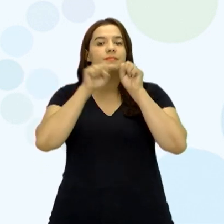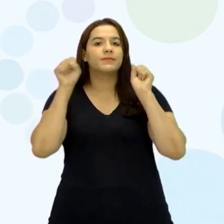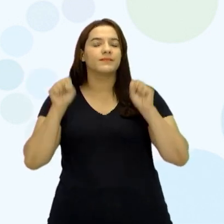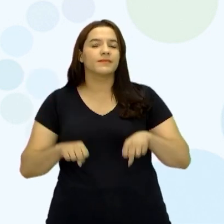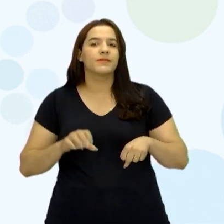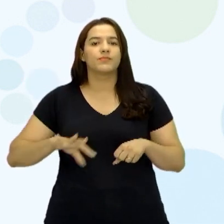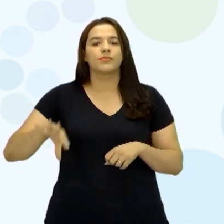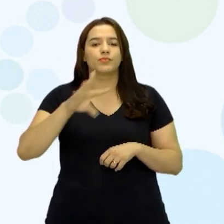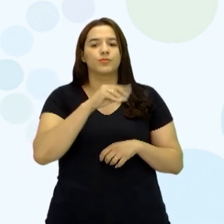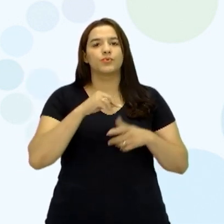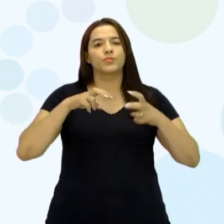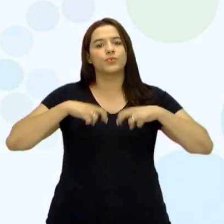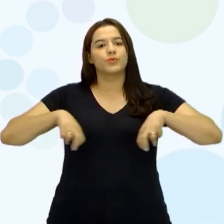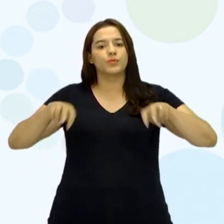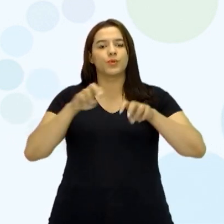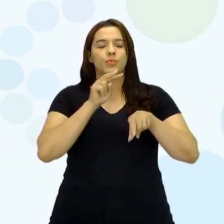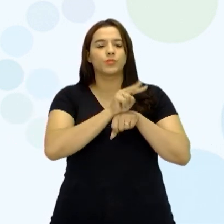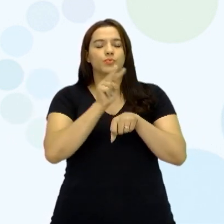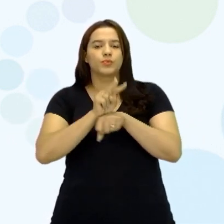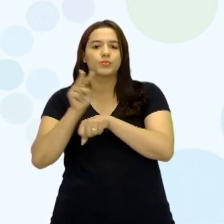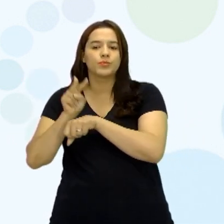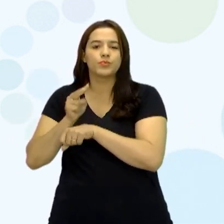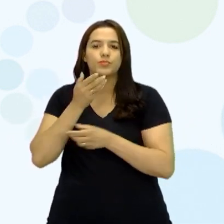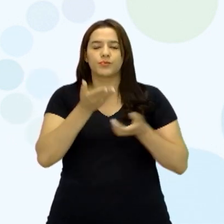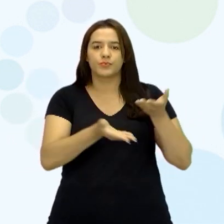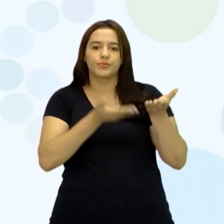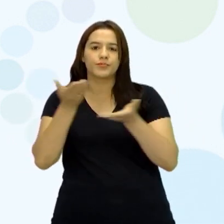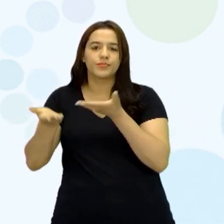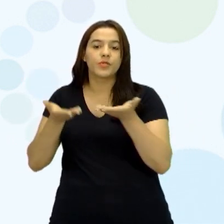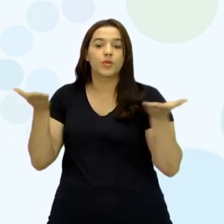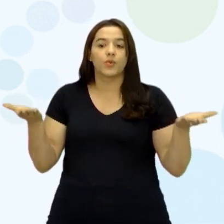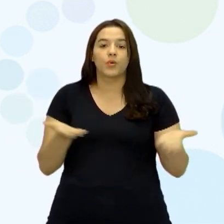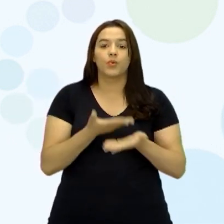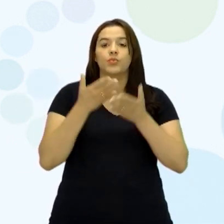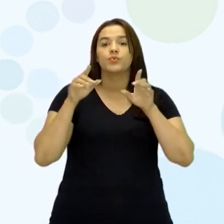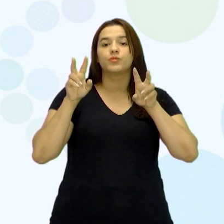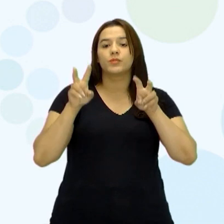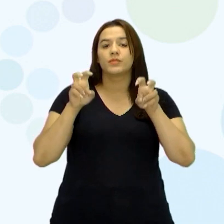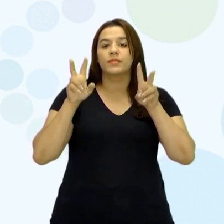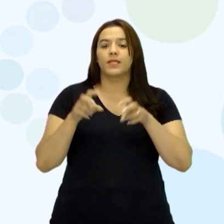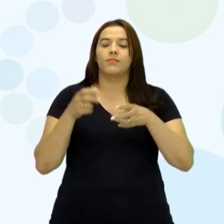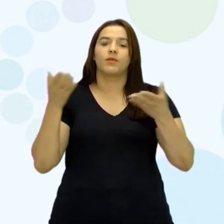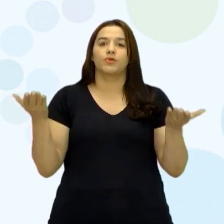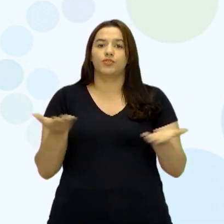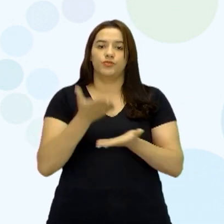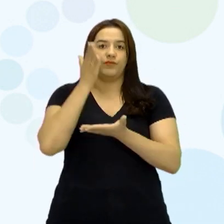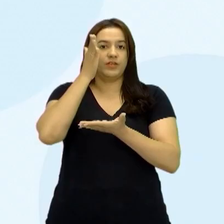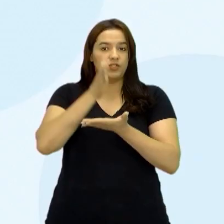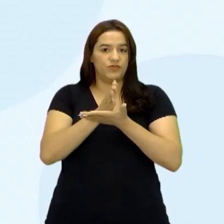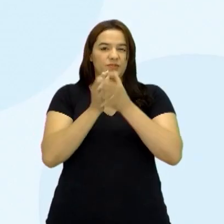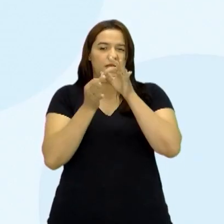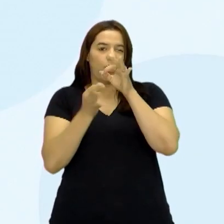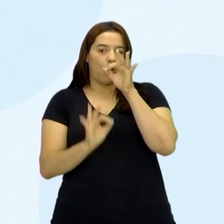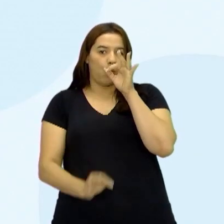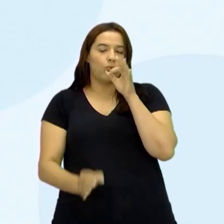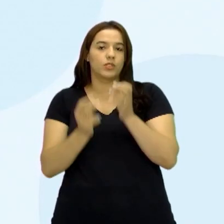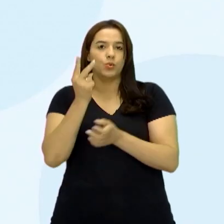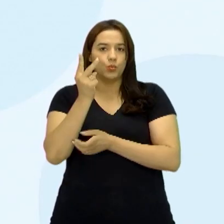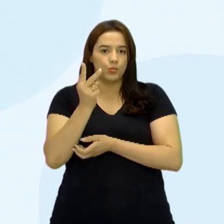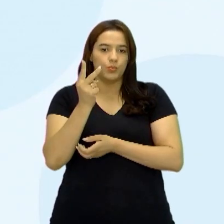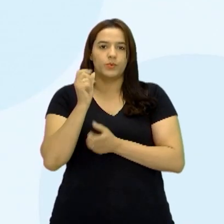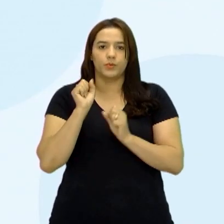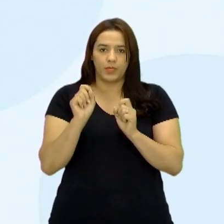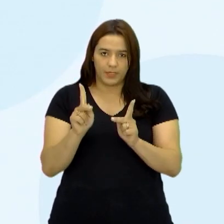Nacional de Unidades de Conservação. Como o tema é bastante abrangente, nós vamos dividir essa aula em duas partes, tá